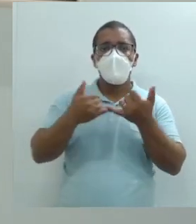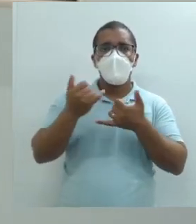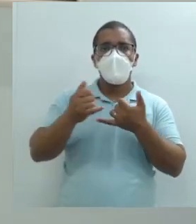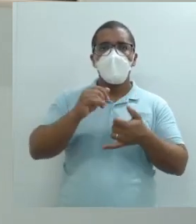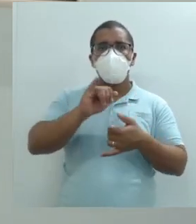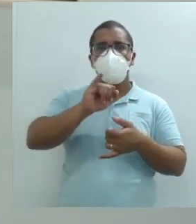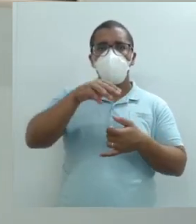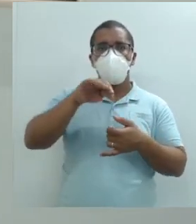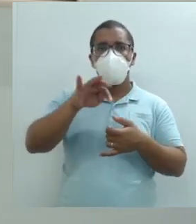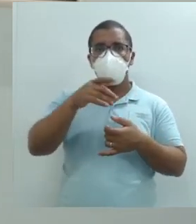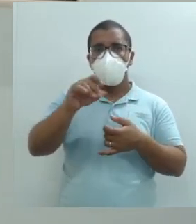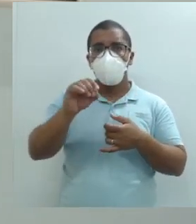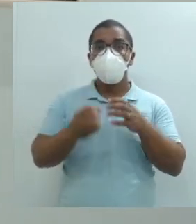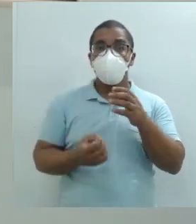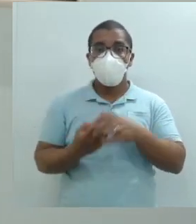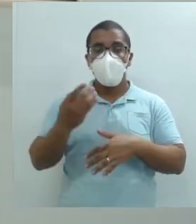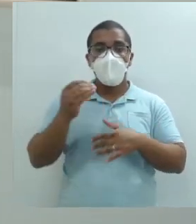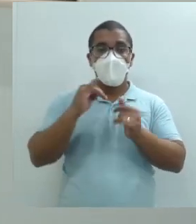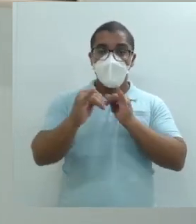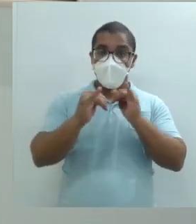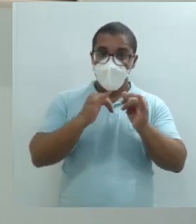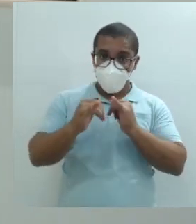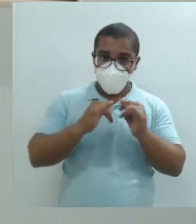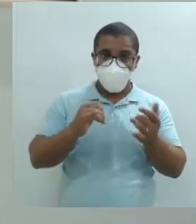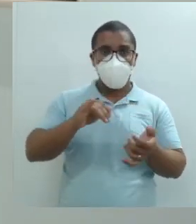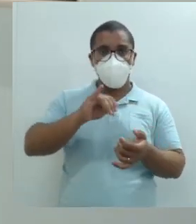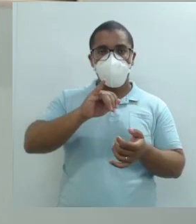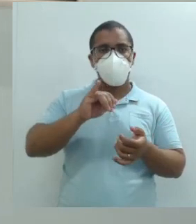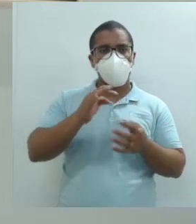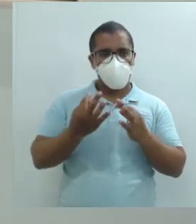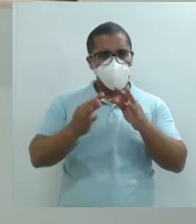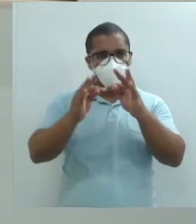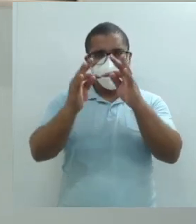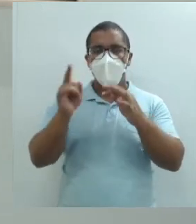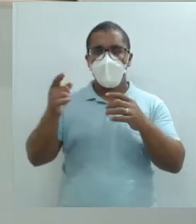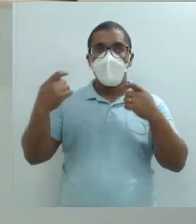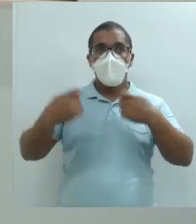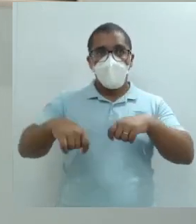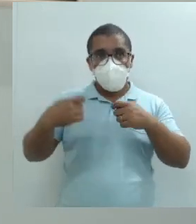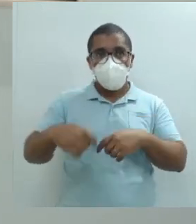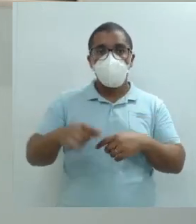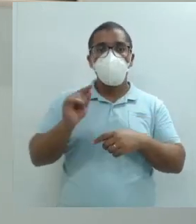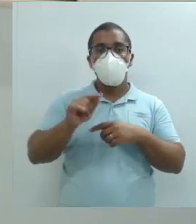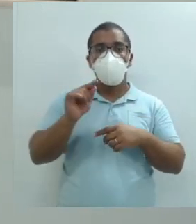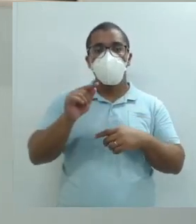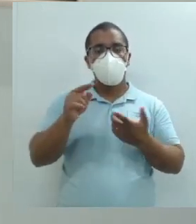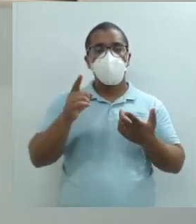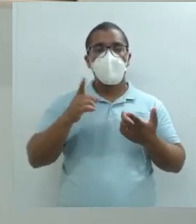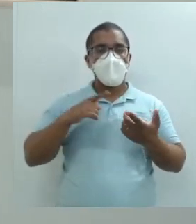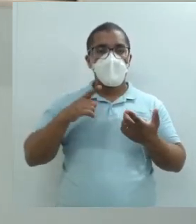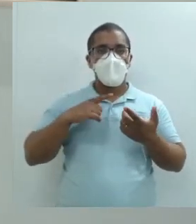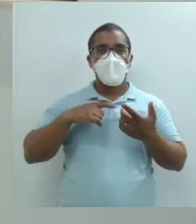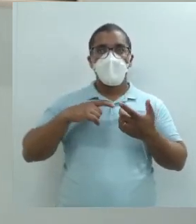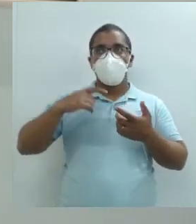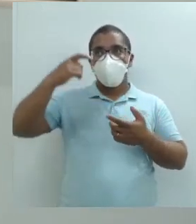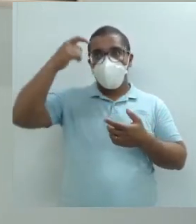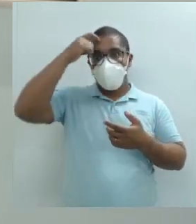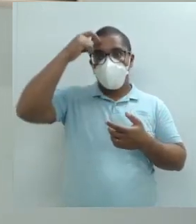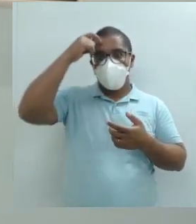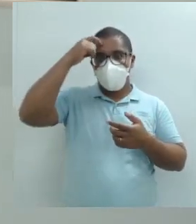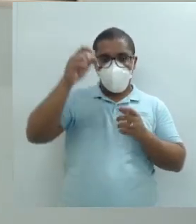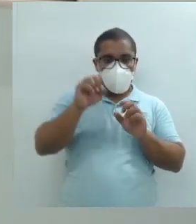da internet e da informática que a gente tem hoje, que precisou vencer ali a sua dimensão